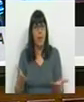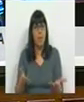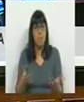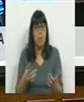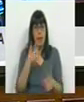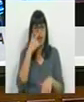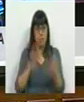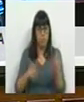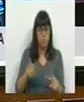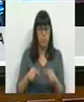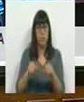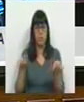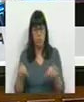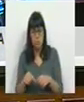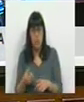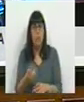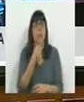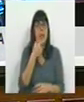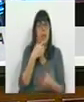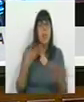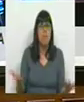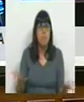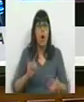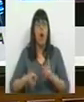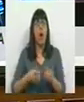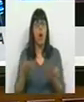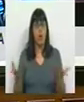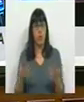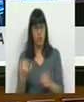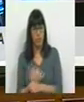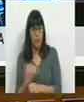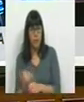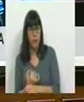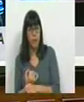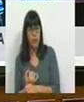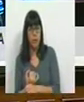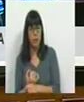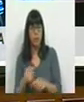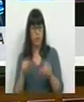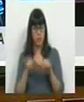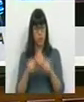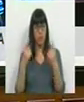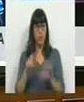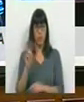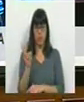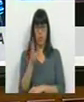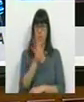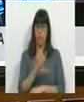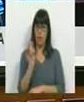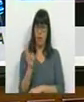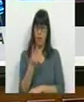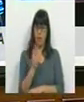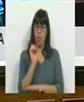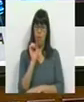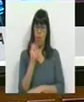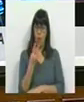no pessoal, é em equipamentos, é em medicamentos, é nos serviços? Porque isto só se reflete de duas formas, Sr. Ministro.